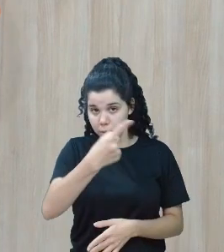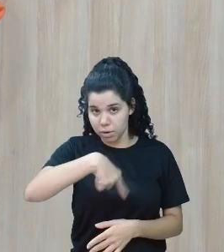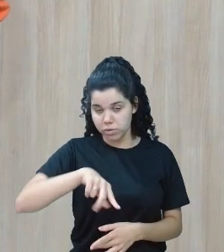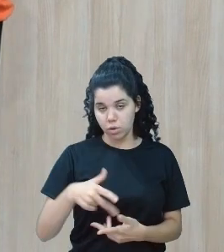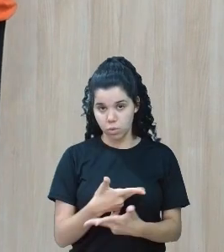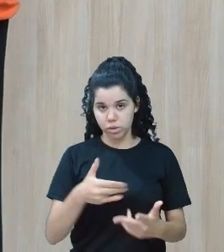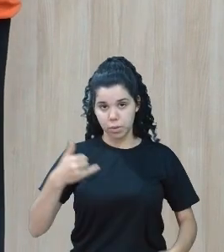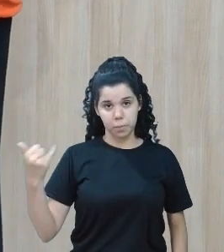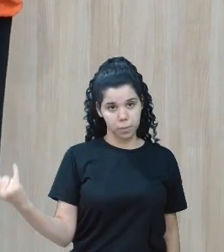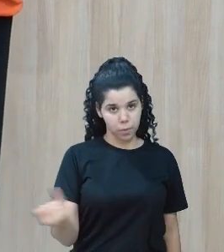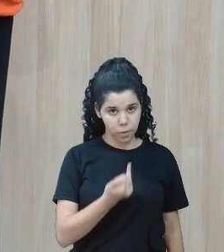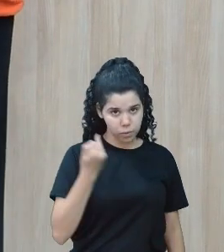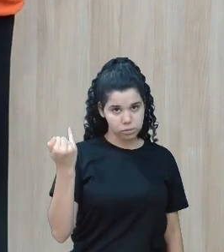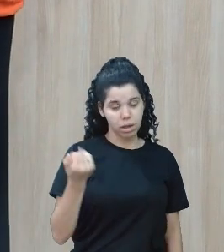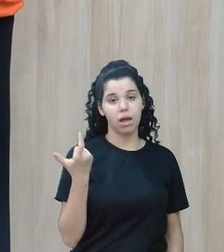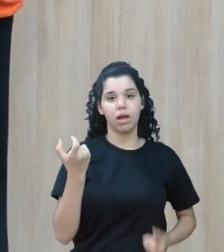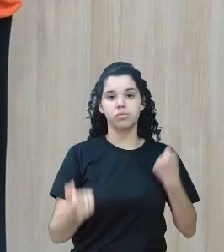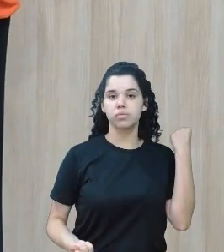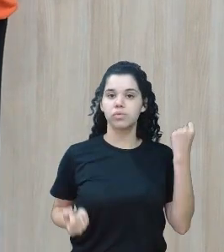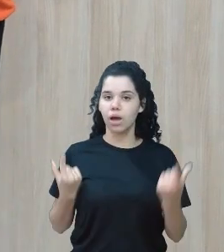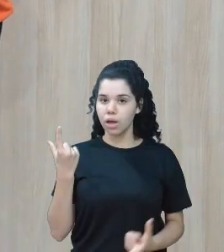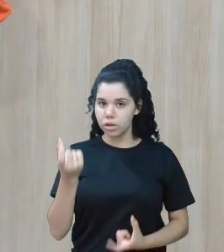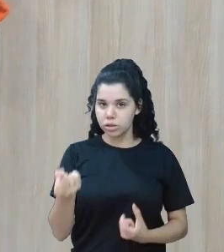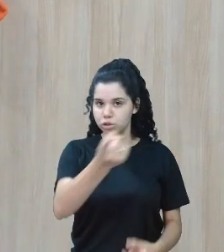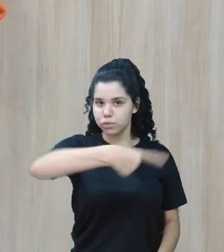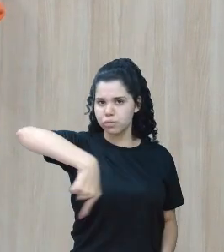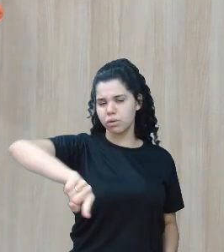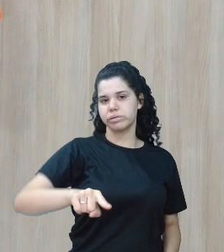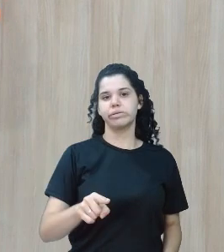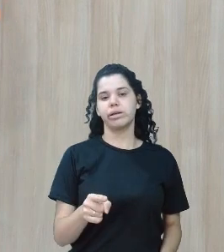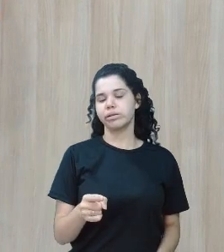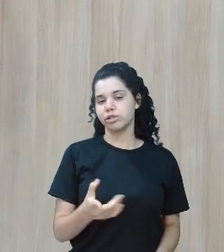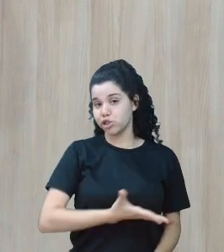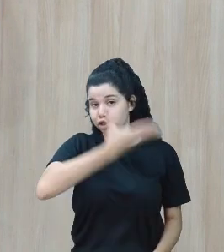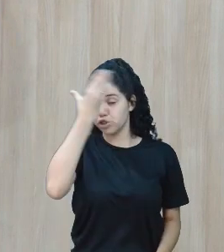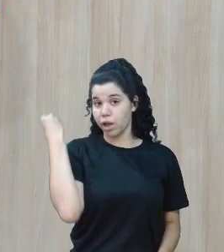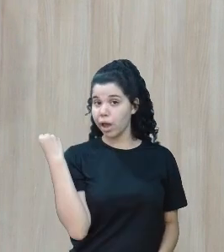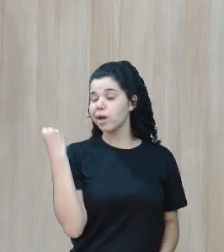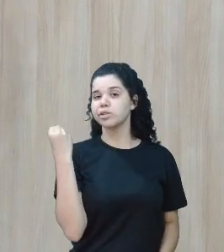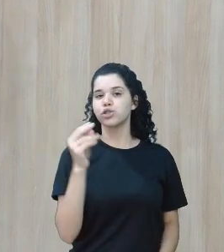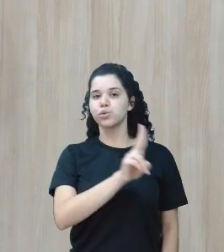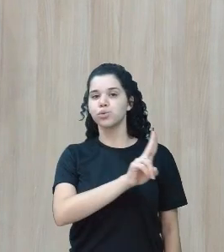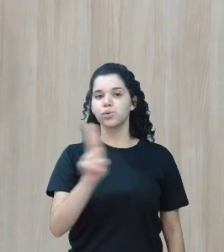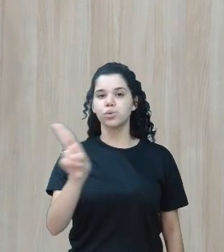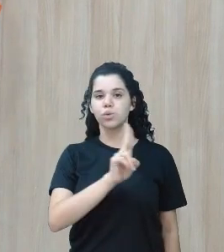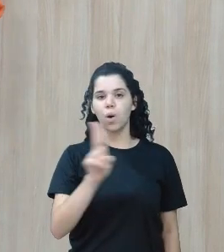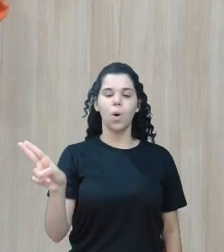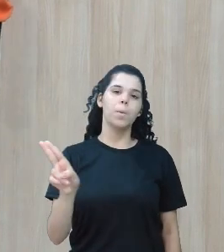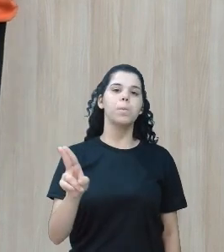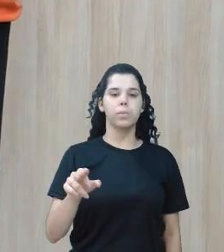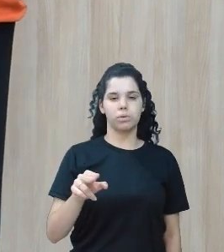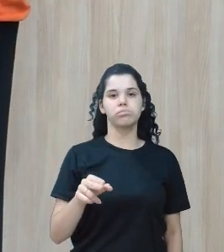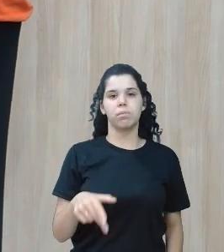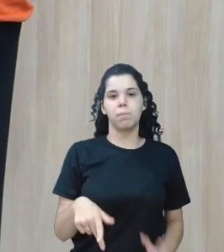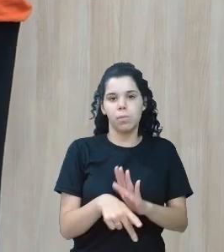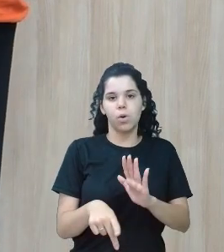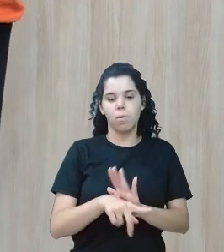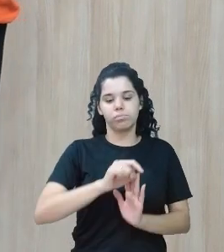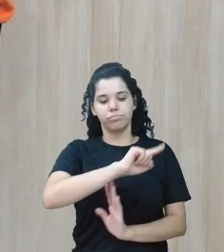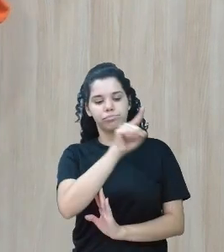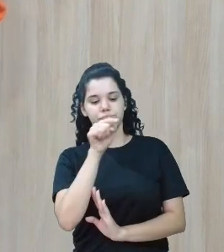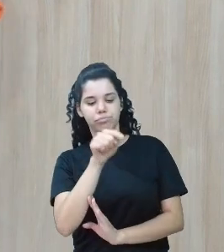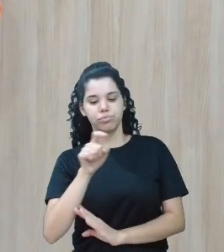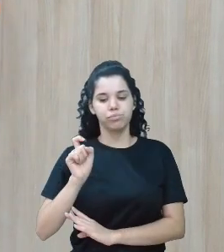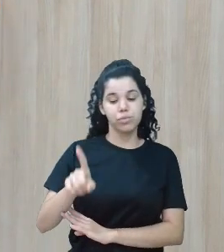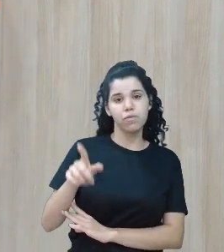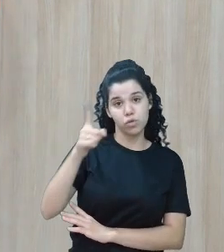para vocês. Muitas vezes vocês não lembram do nome dos sinais de pontuação. Saber